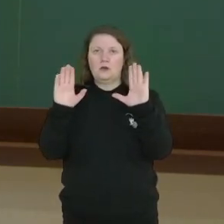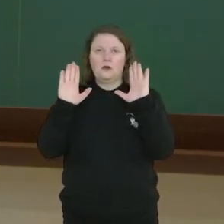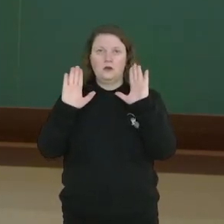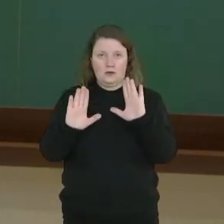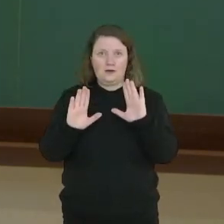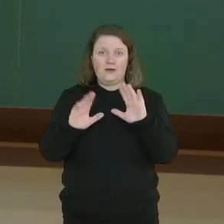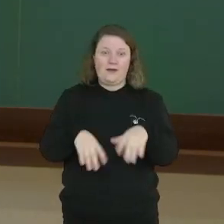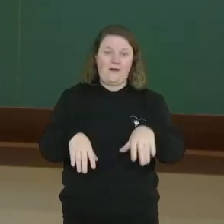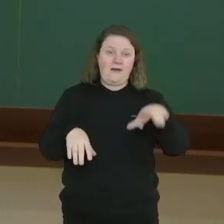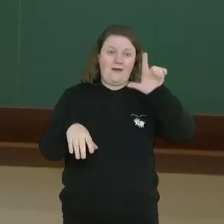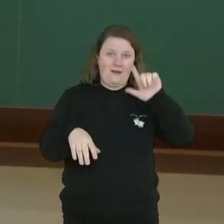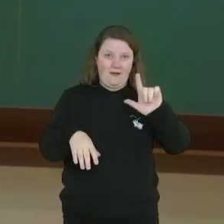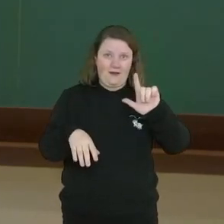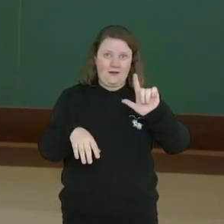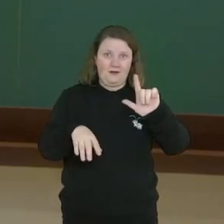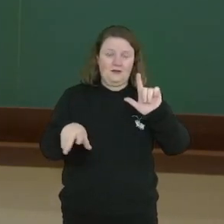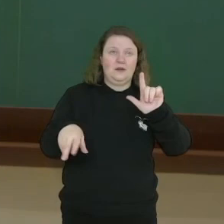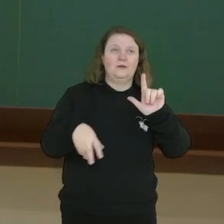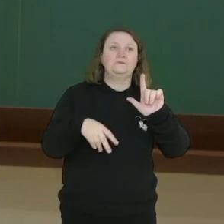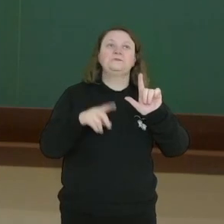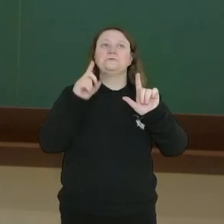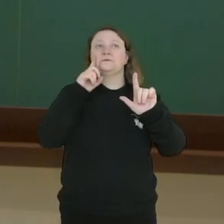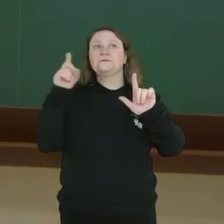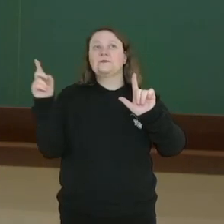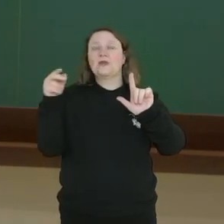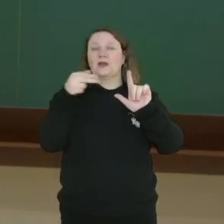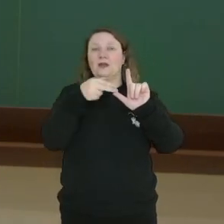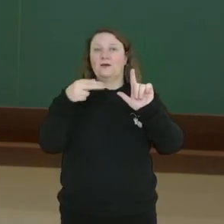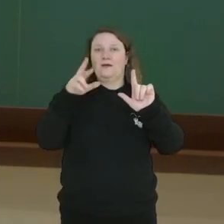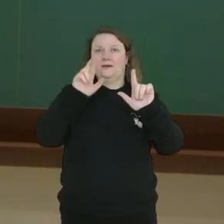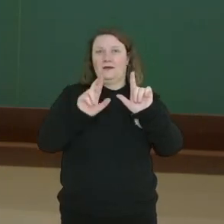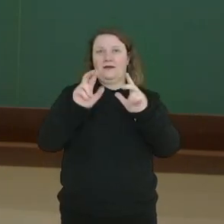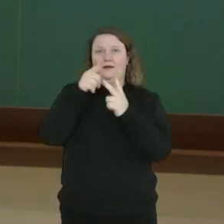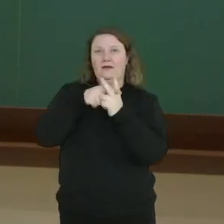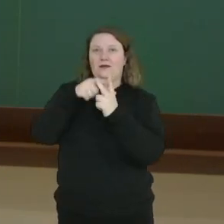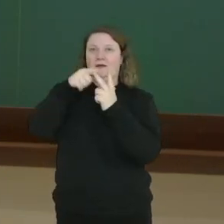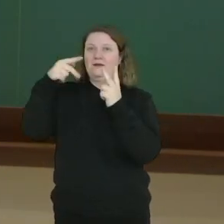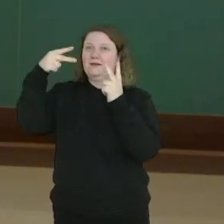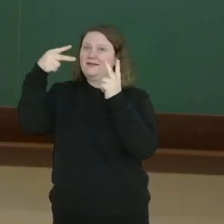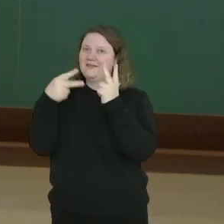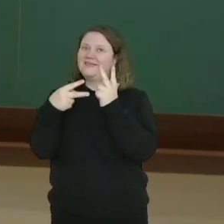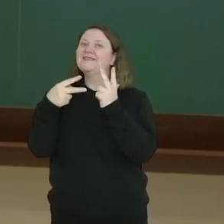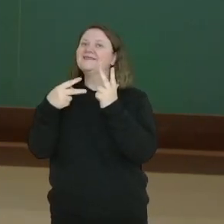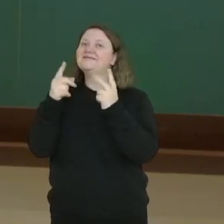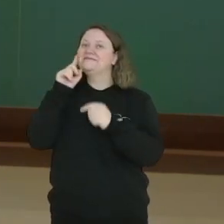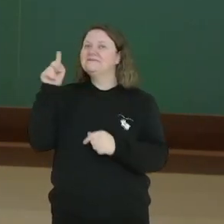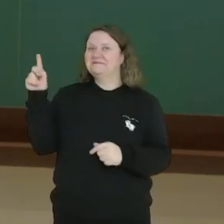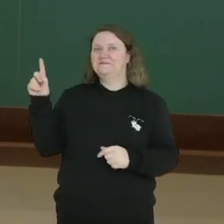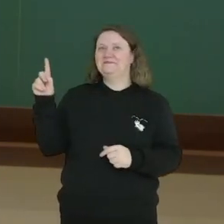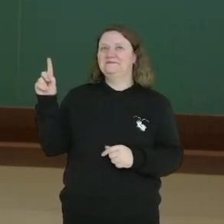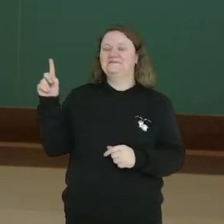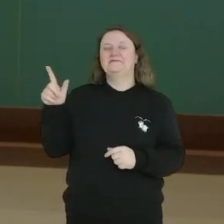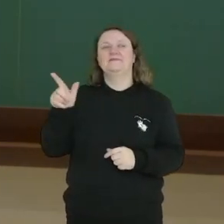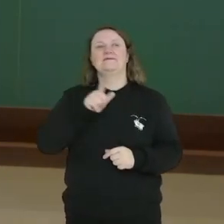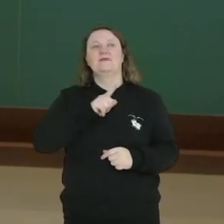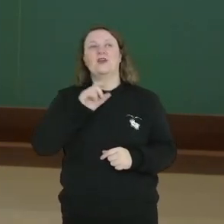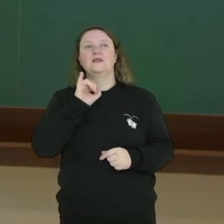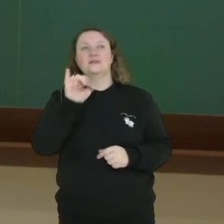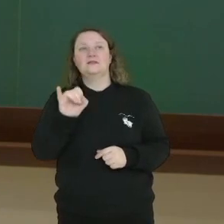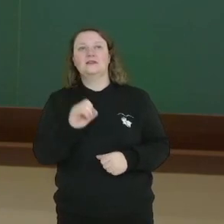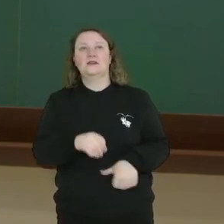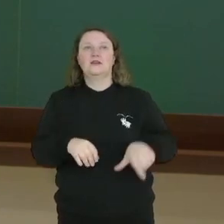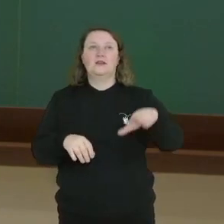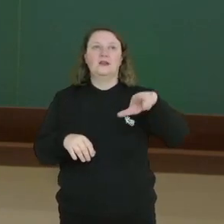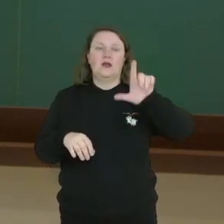2. Então, a gente usa essa relação para conseguir o lado. Então, ao lado é R raiz de 2. Se o raio deu